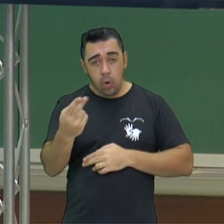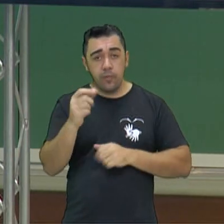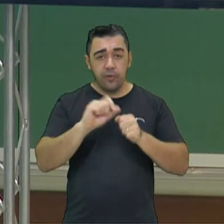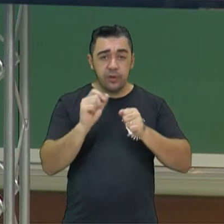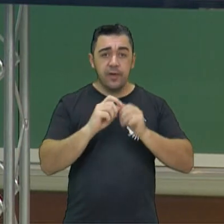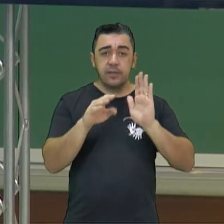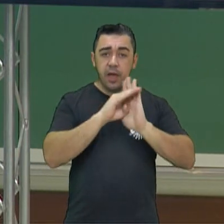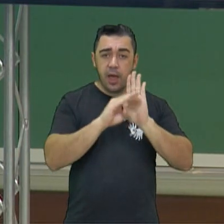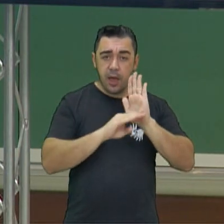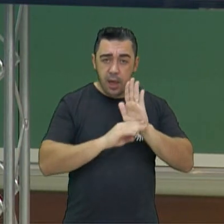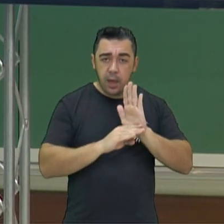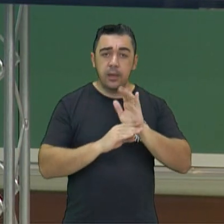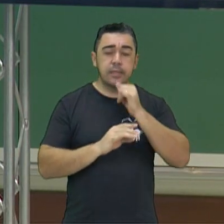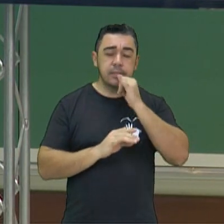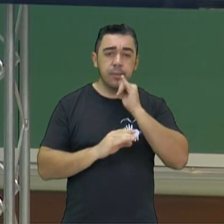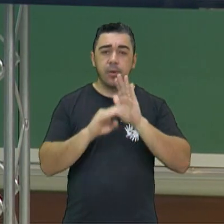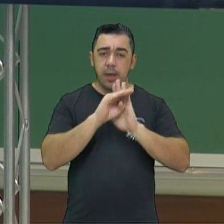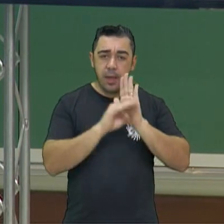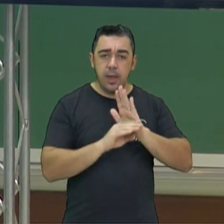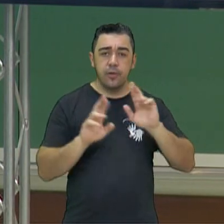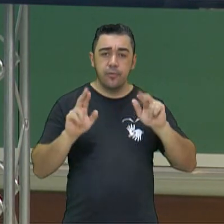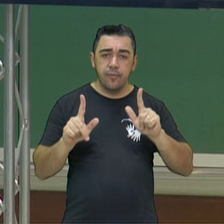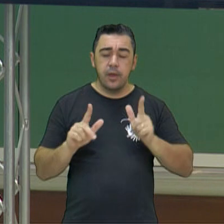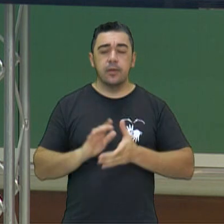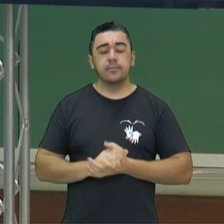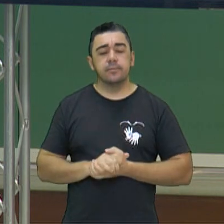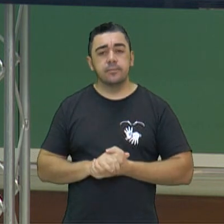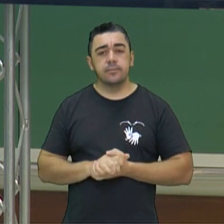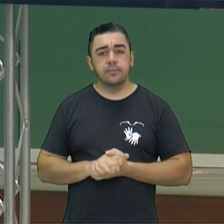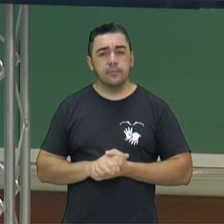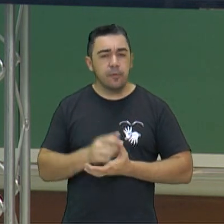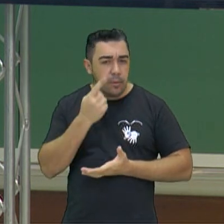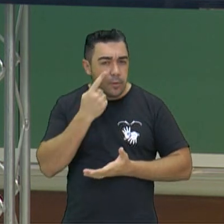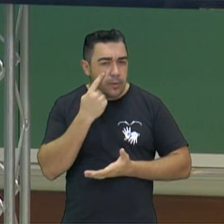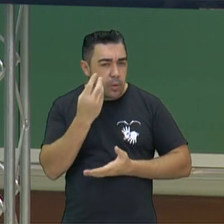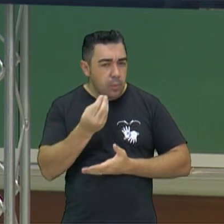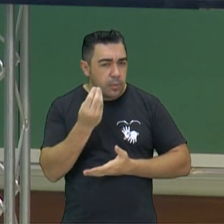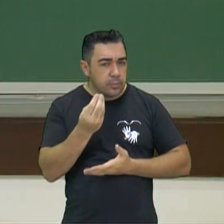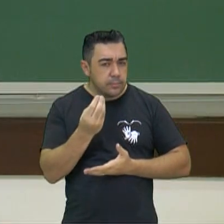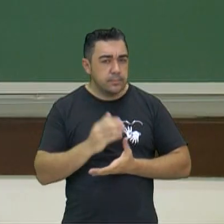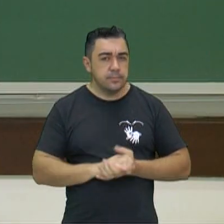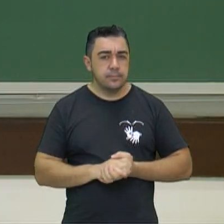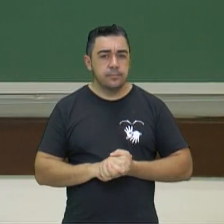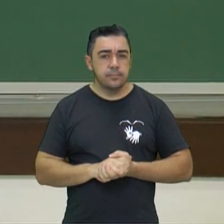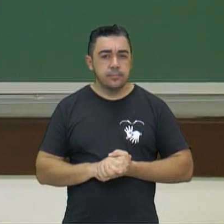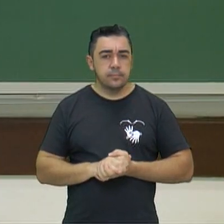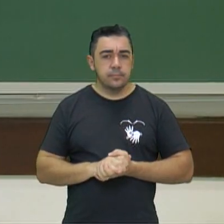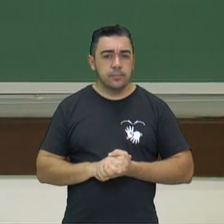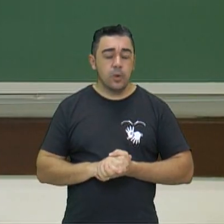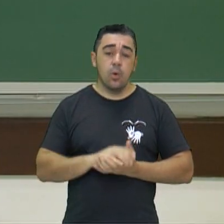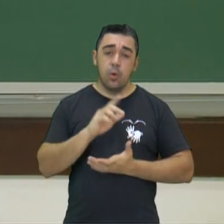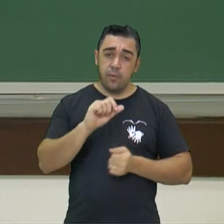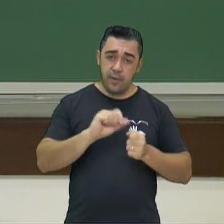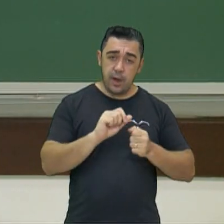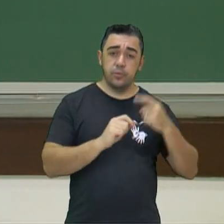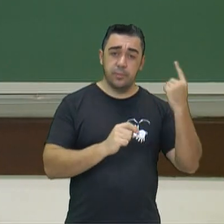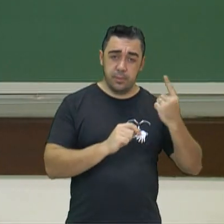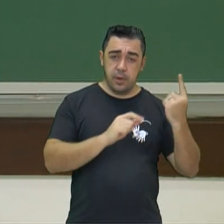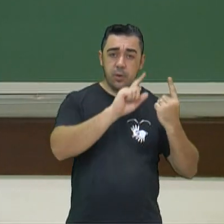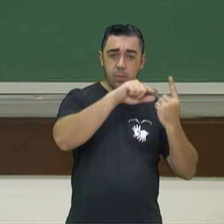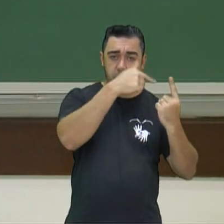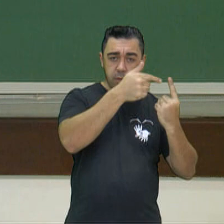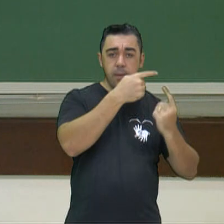ele está pedindo, com a diferença de dois termos. Vamos ver como é que vai ficar? Ou eu vou fazer o quadrado do primeiro